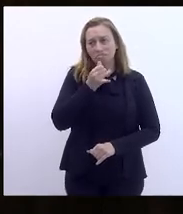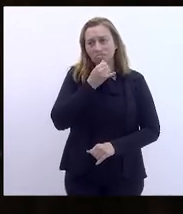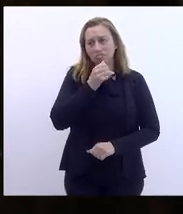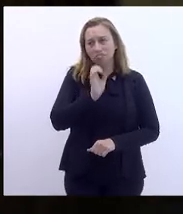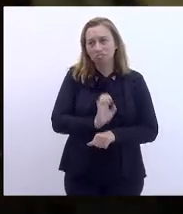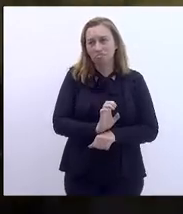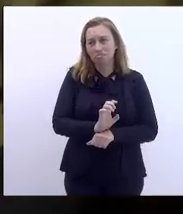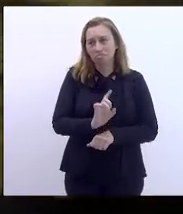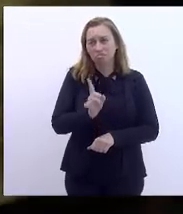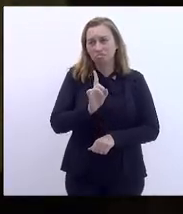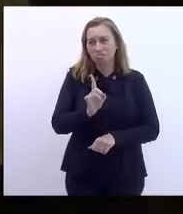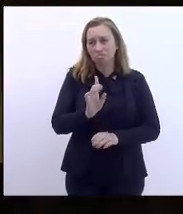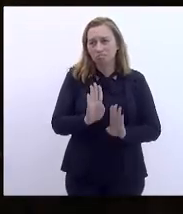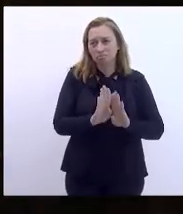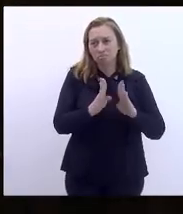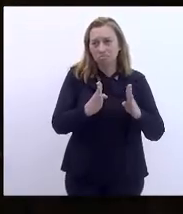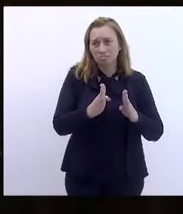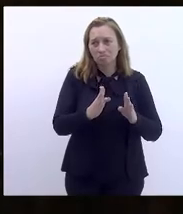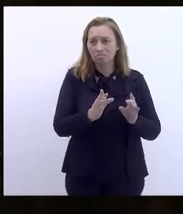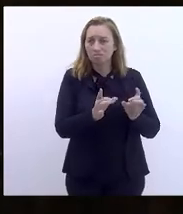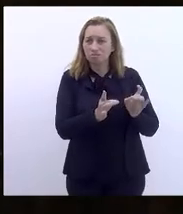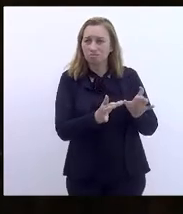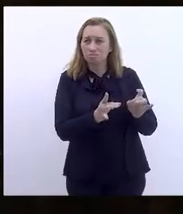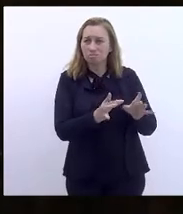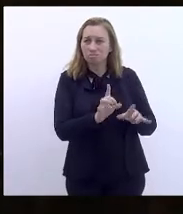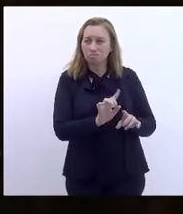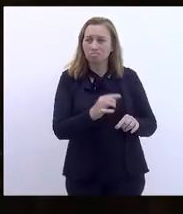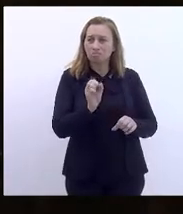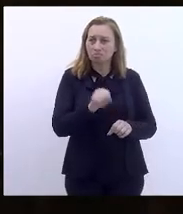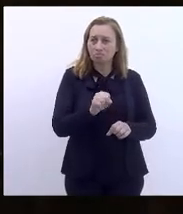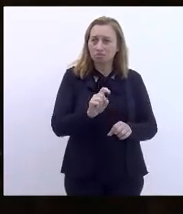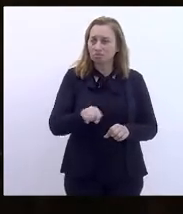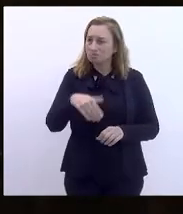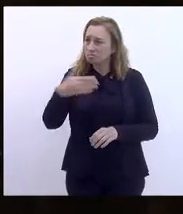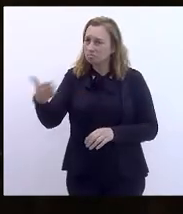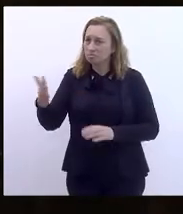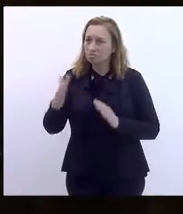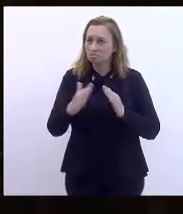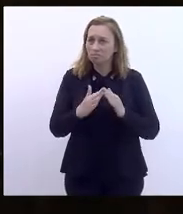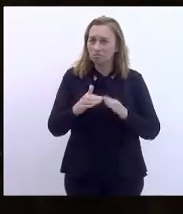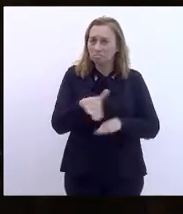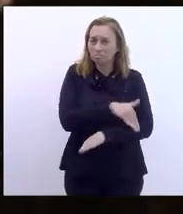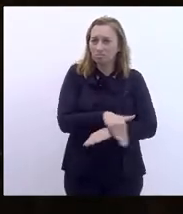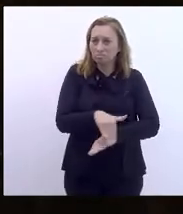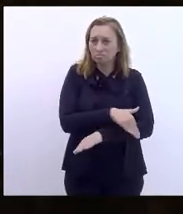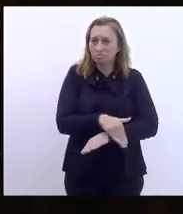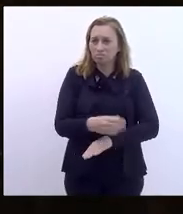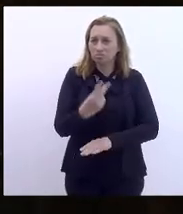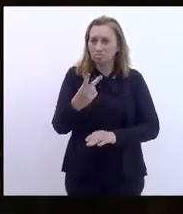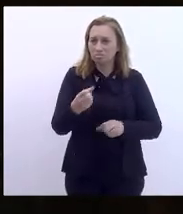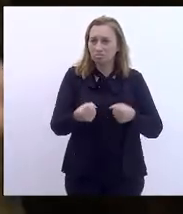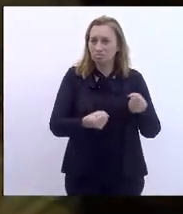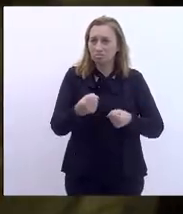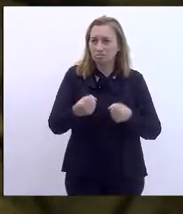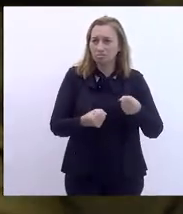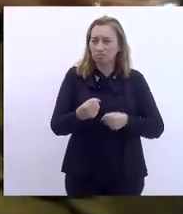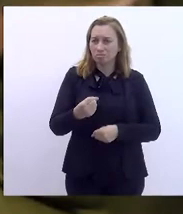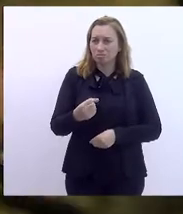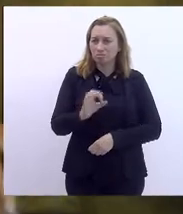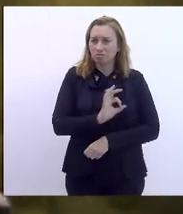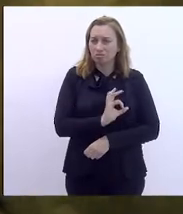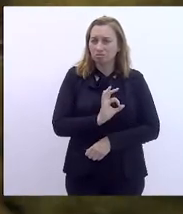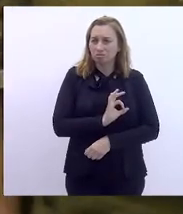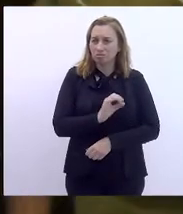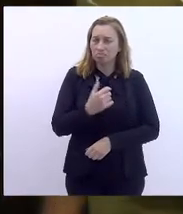Estado porque quando ele não tá na porta do meu comércio ele tá do outro lado da minha casa na rua com dois camburão E